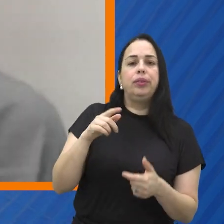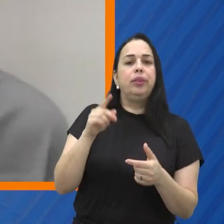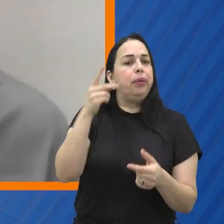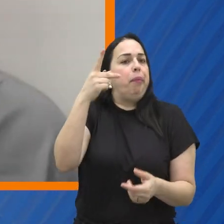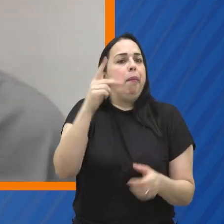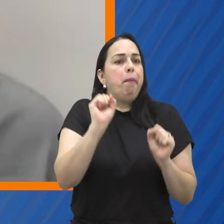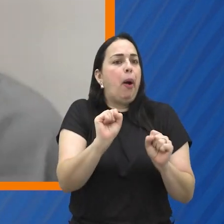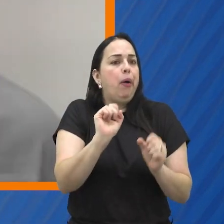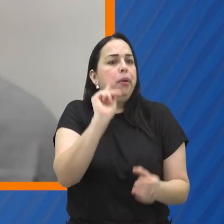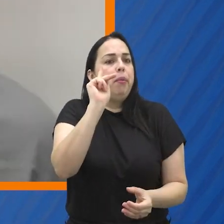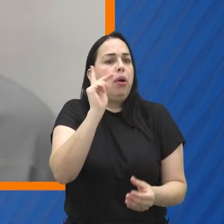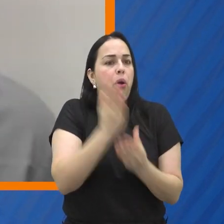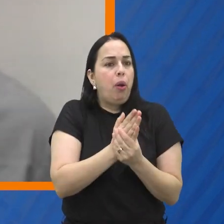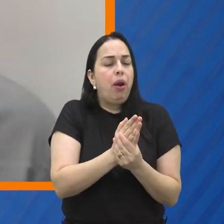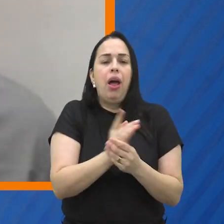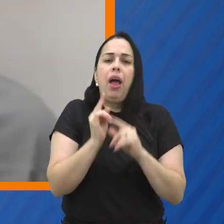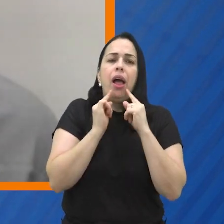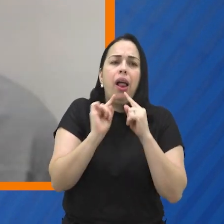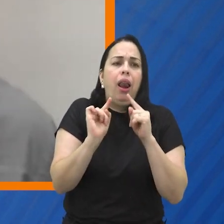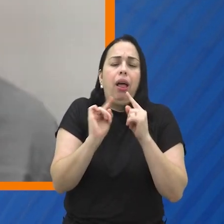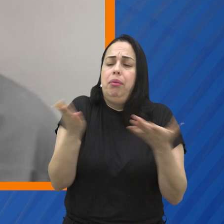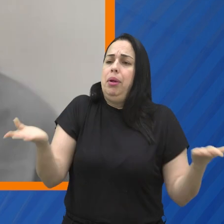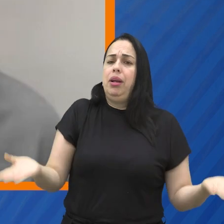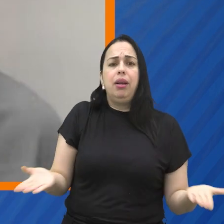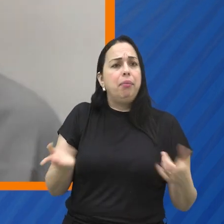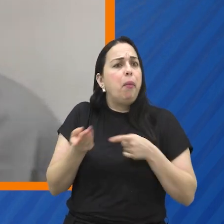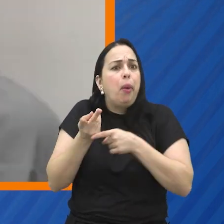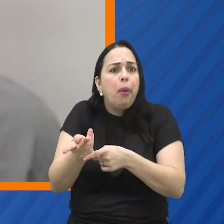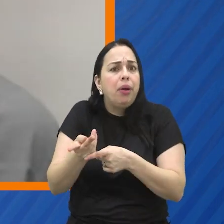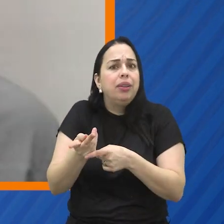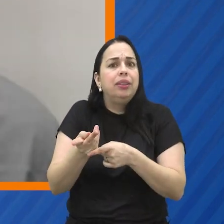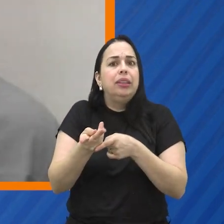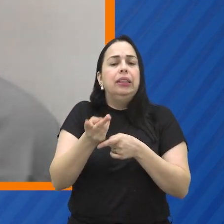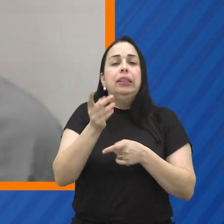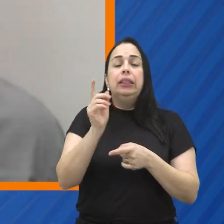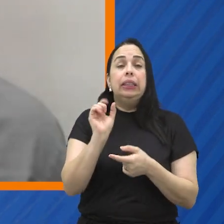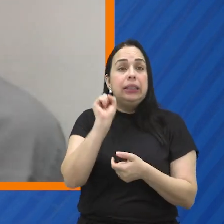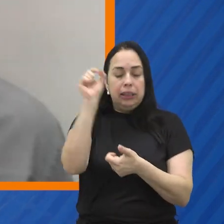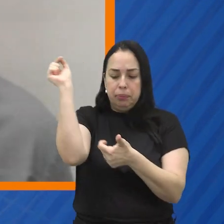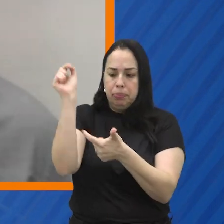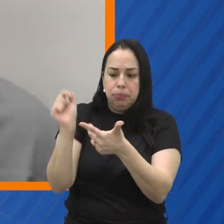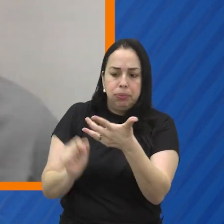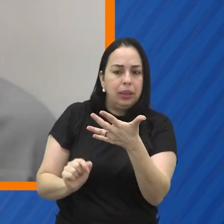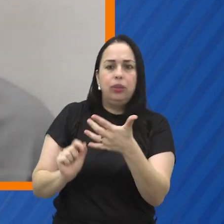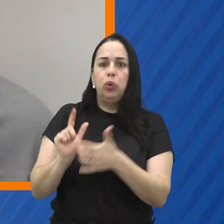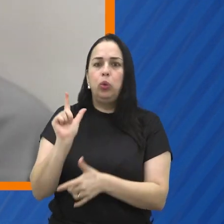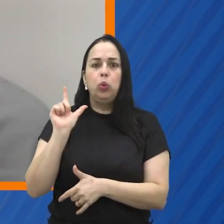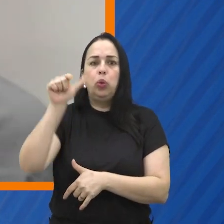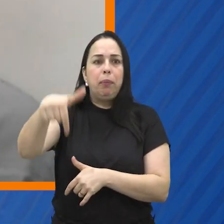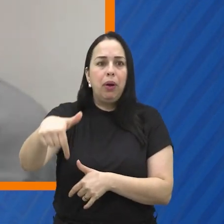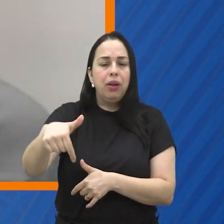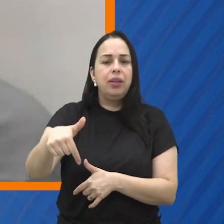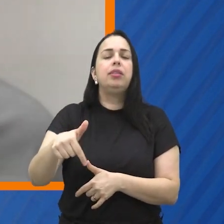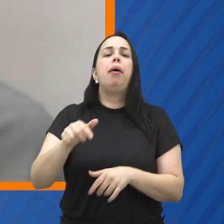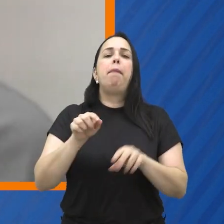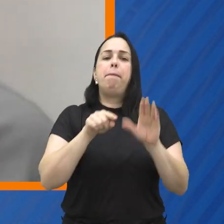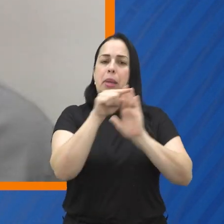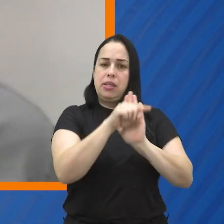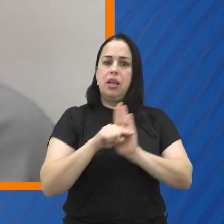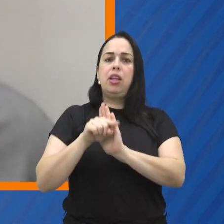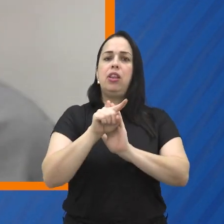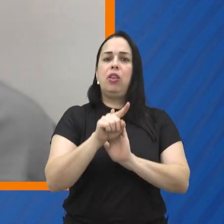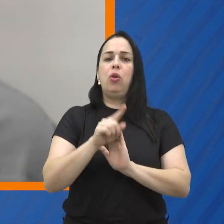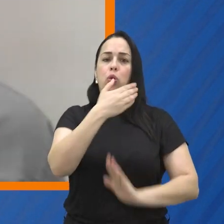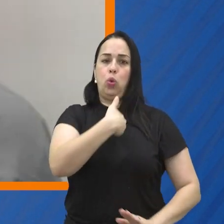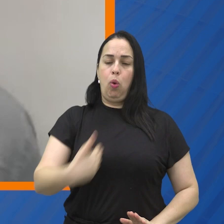procure o PROCON. Faça uma reclamação no PROCON. Se não, após isso, pesquisar também no consumidor.gov.br,